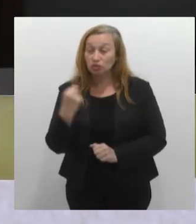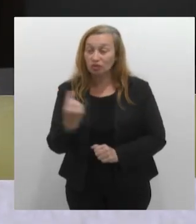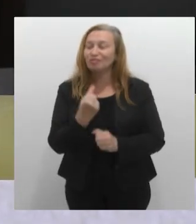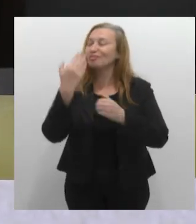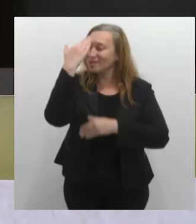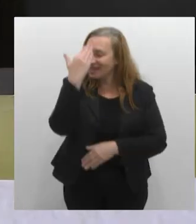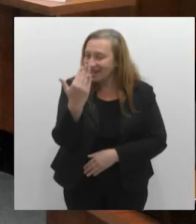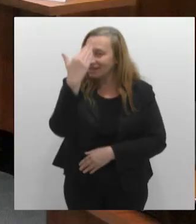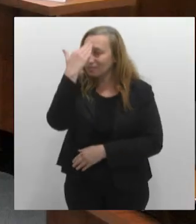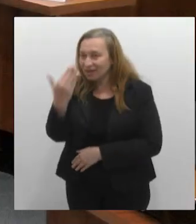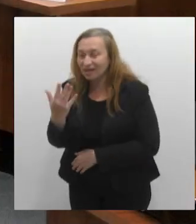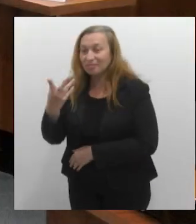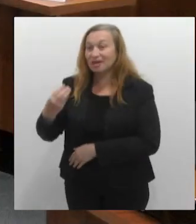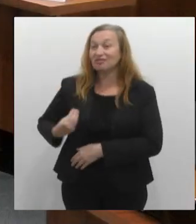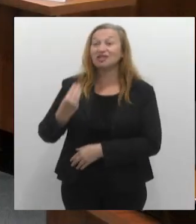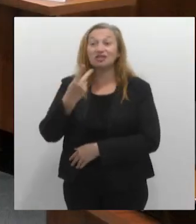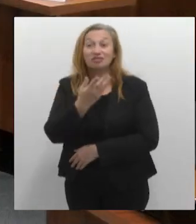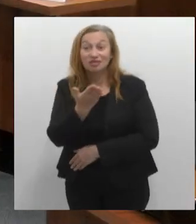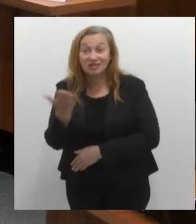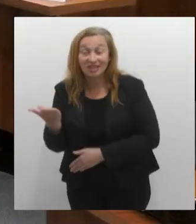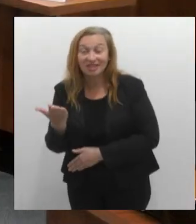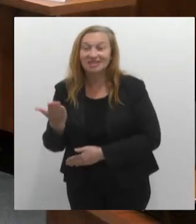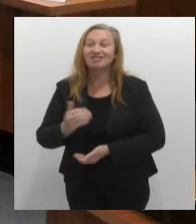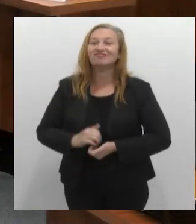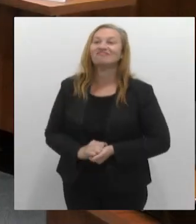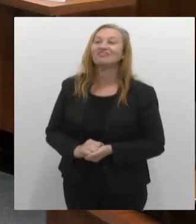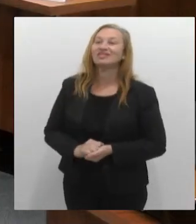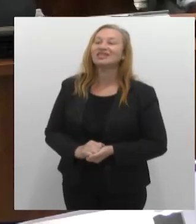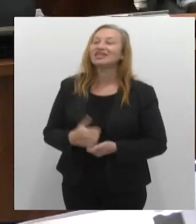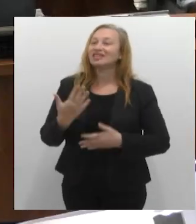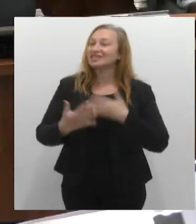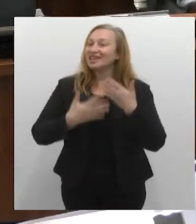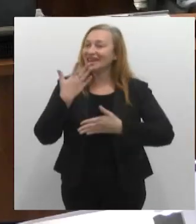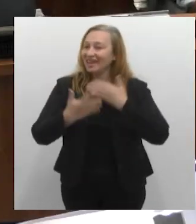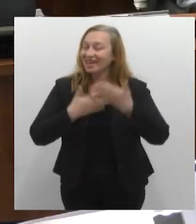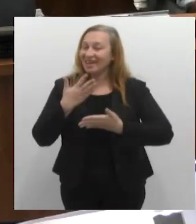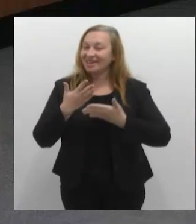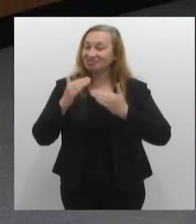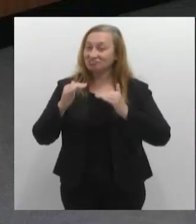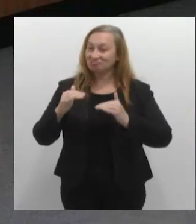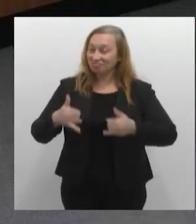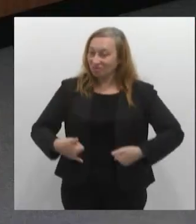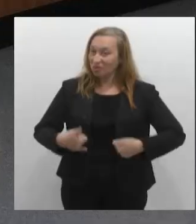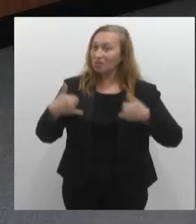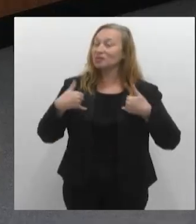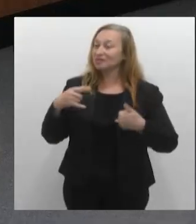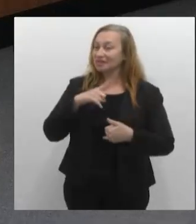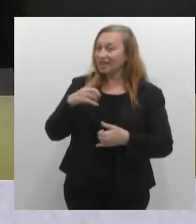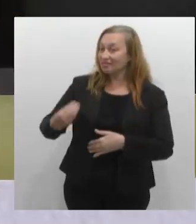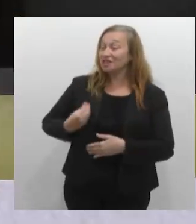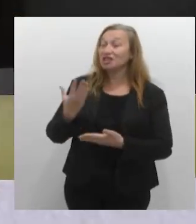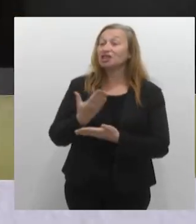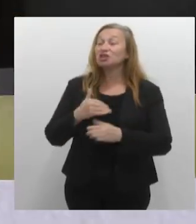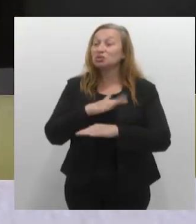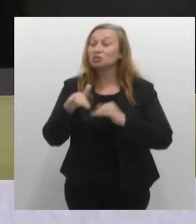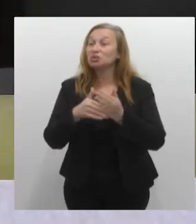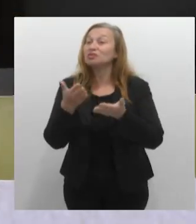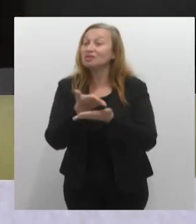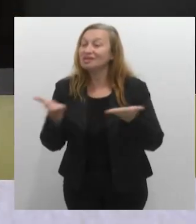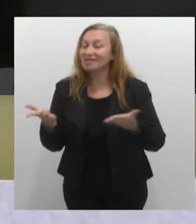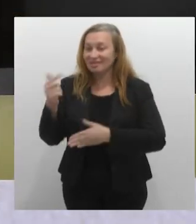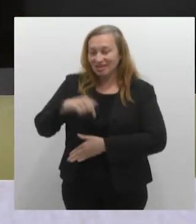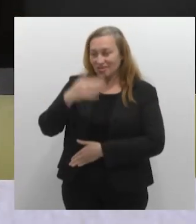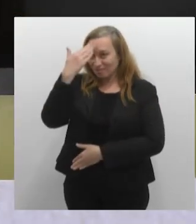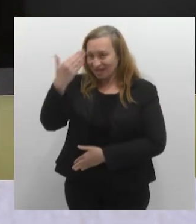Muito obrigado pela presença. Nos engrandece demais e nos honra a presença de todos os bispos que estão conosco aqui.